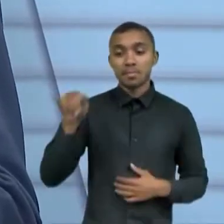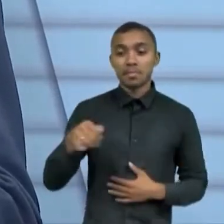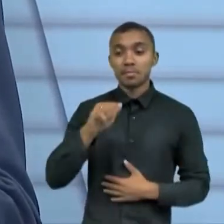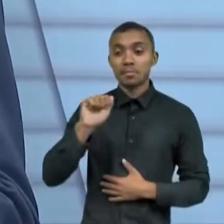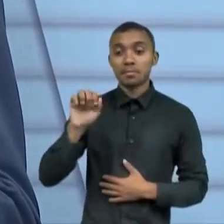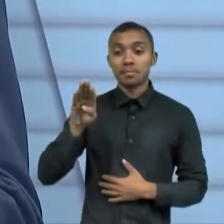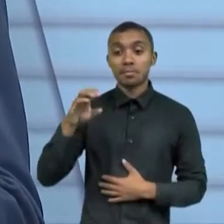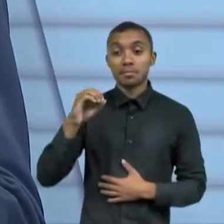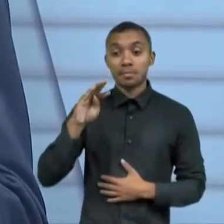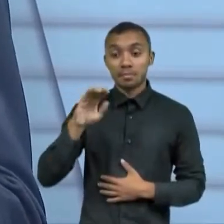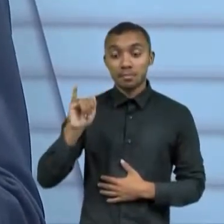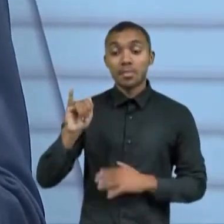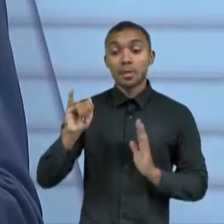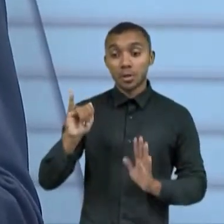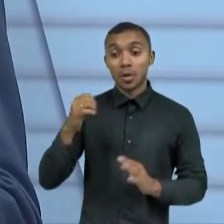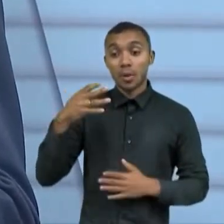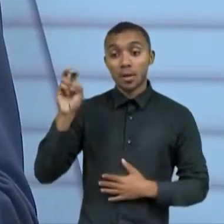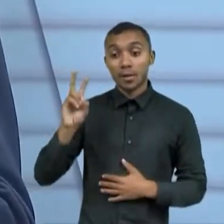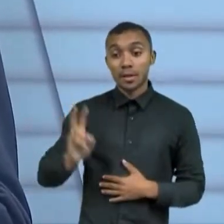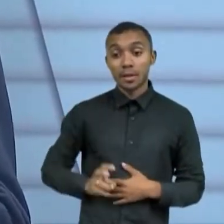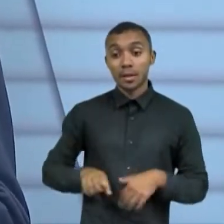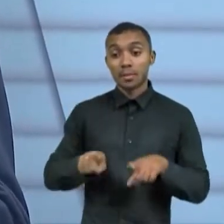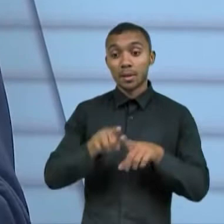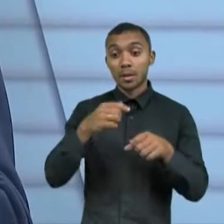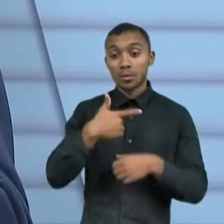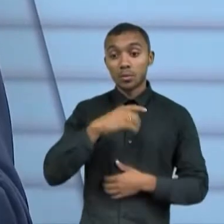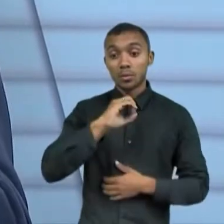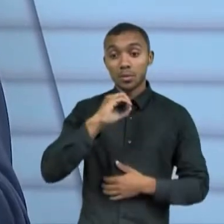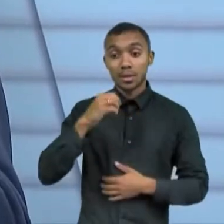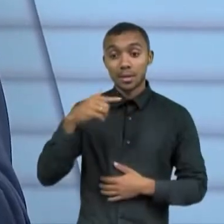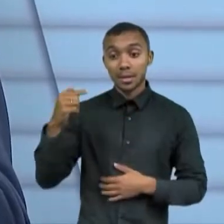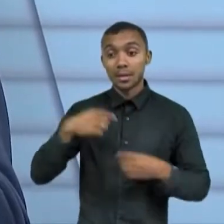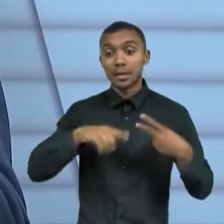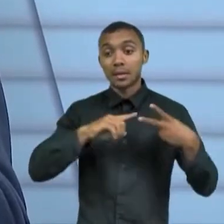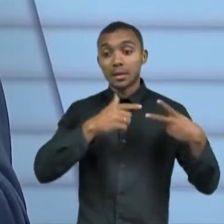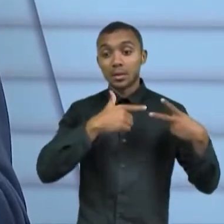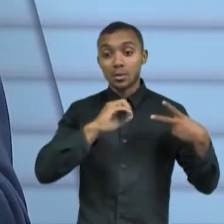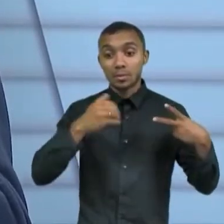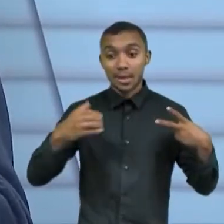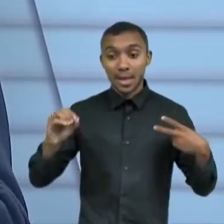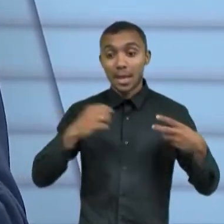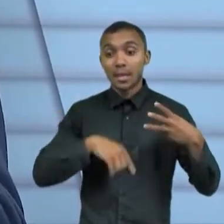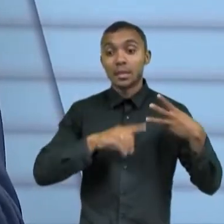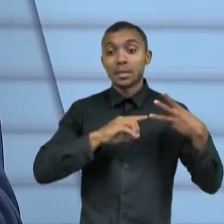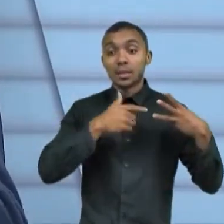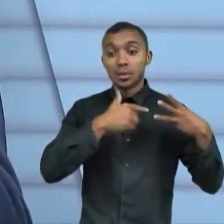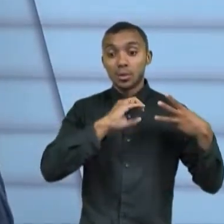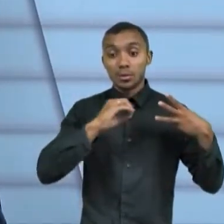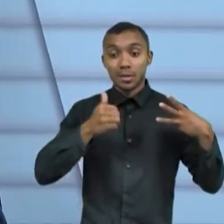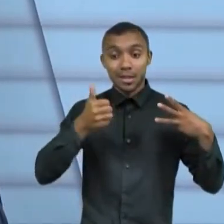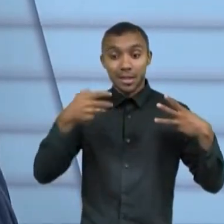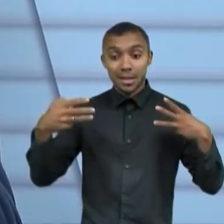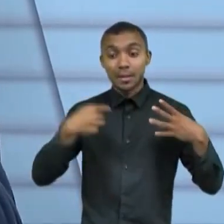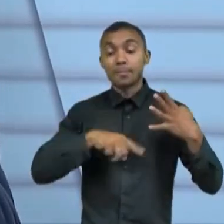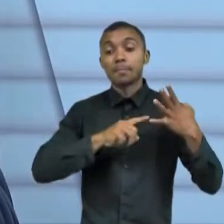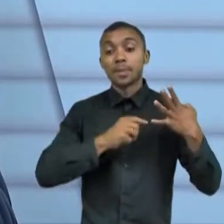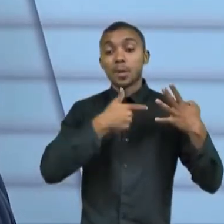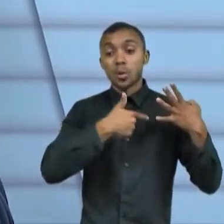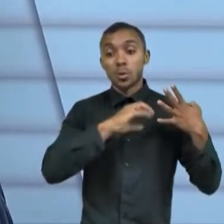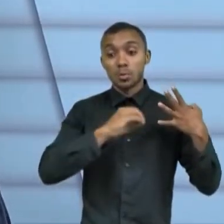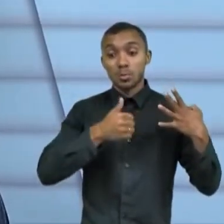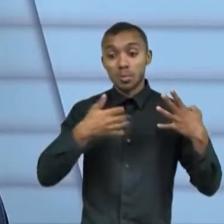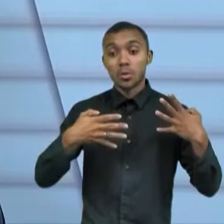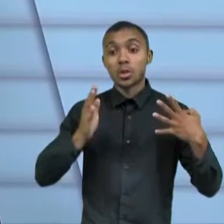Literatura em 4 ocasiões, 2007, 2010, 2013 e 2014. Como eu falei,